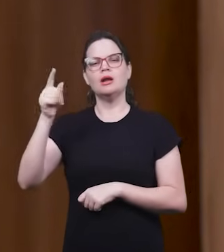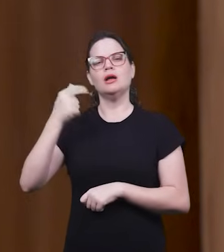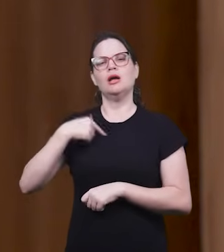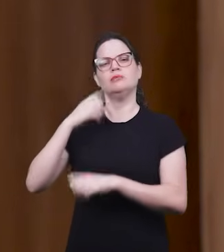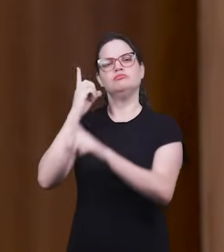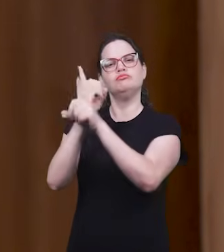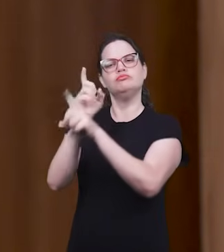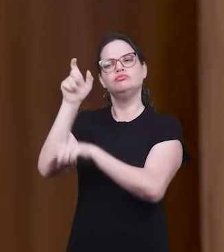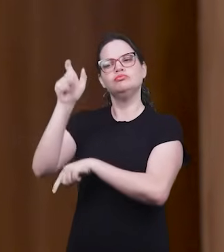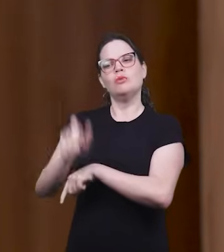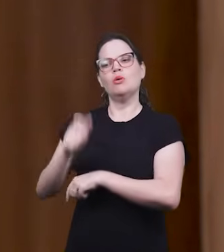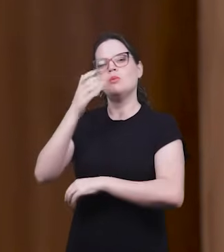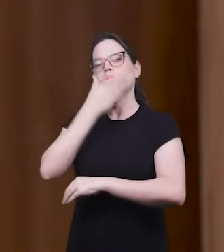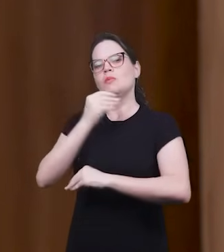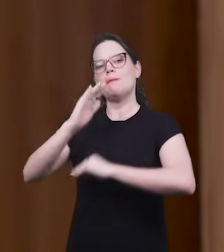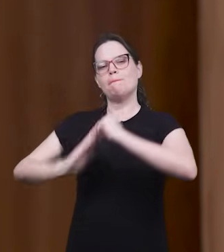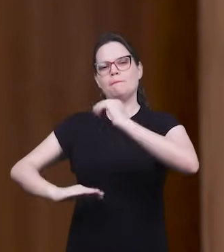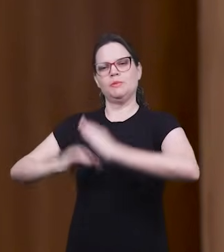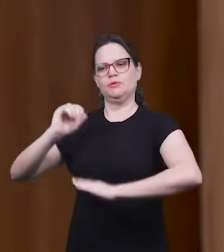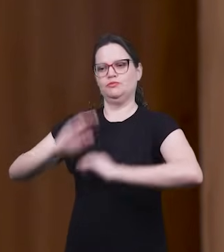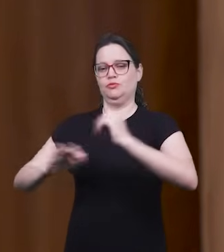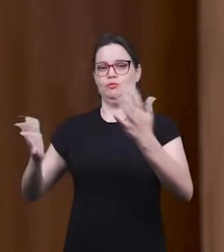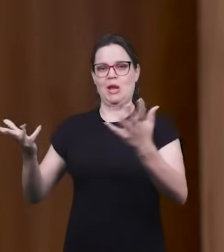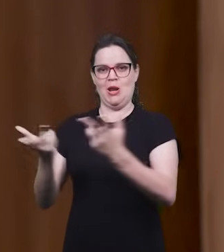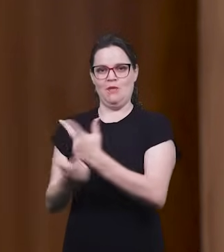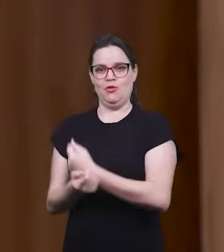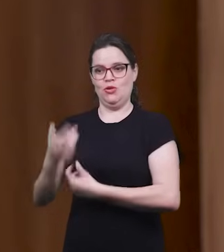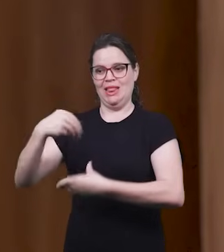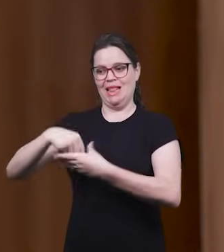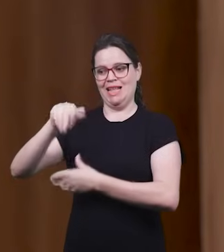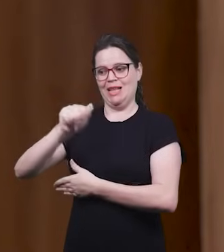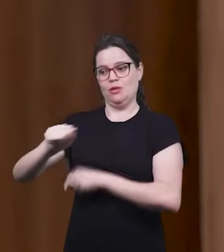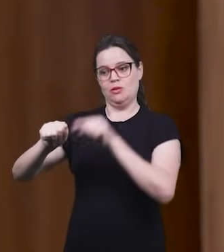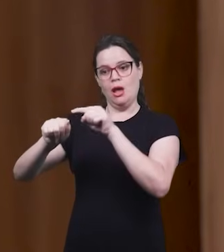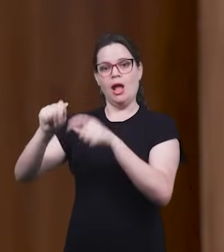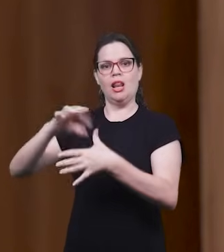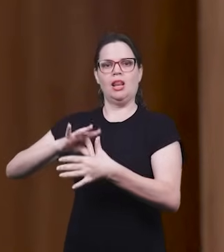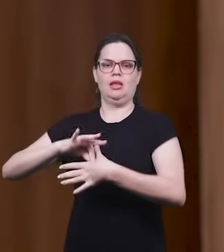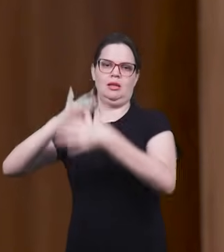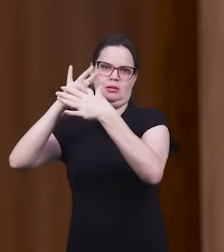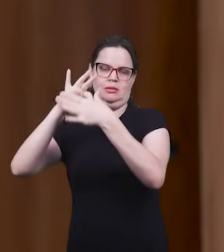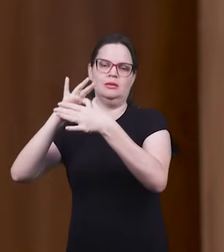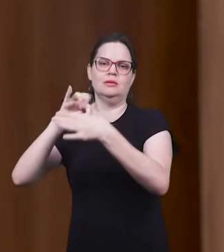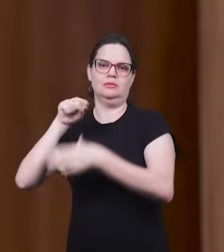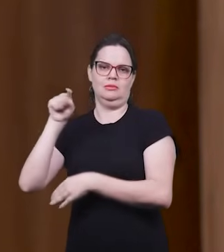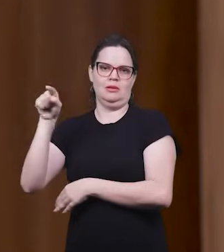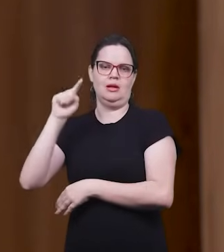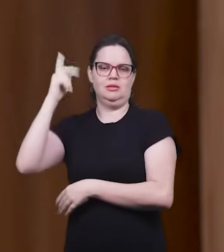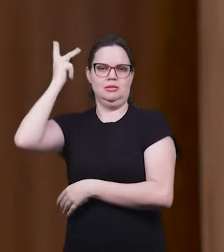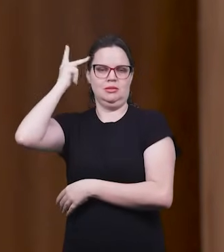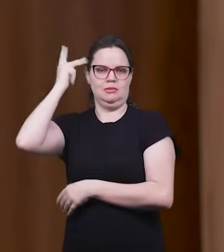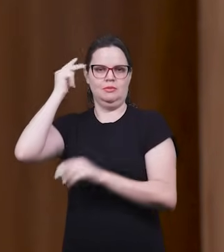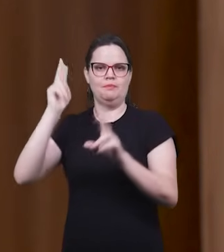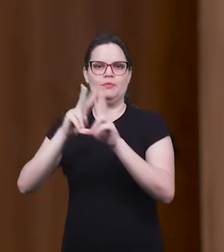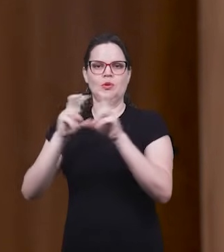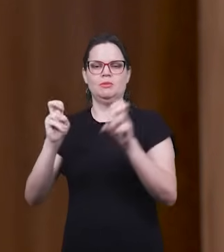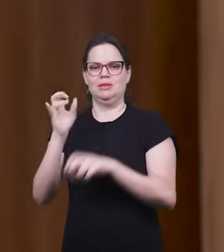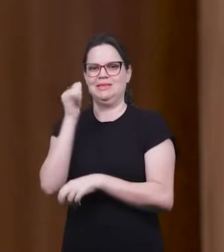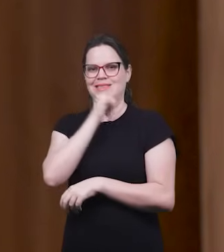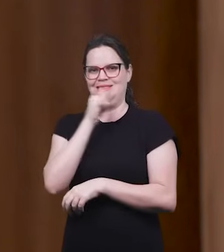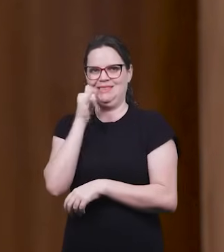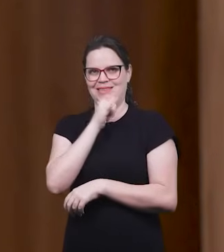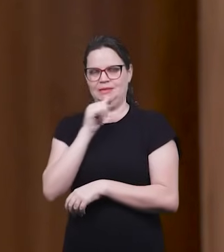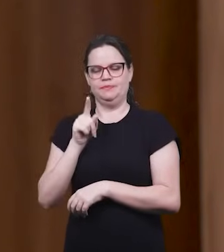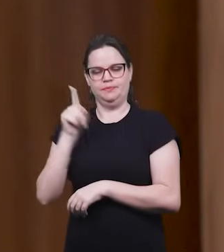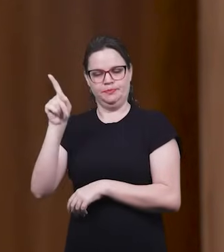assim, extraordinária, que ele era um dos líderes da Associação Paulista de Cirurgião de Dentes. Chamava-se